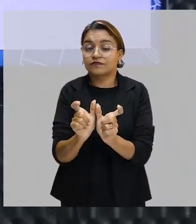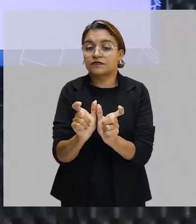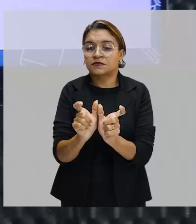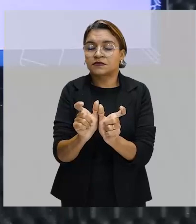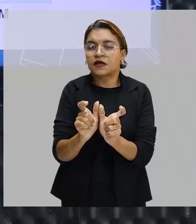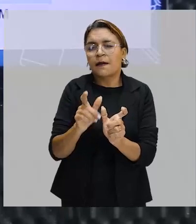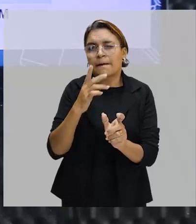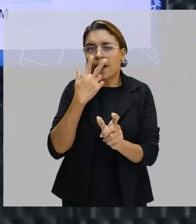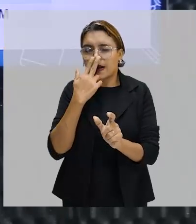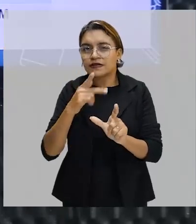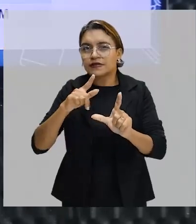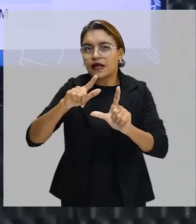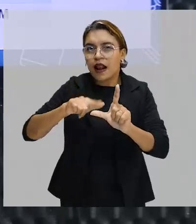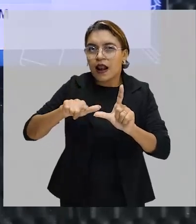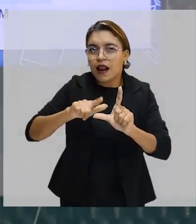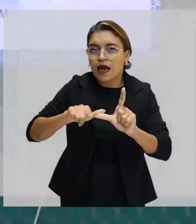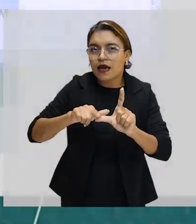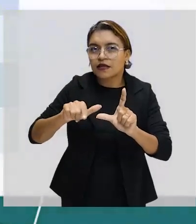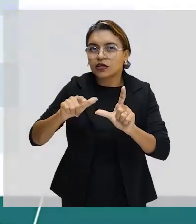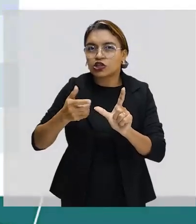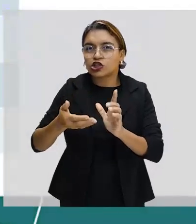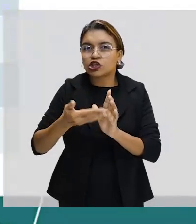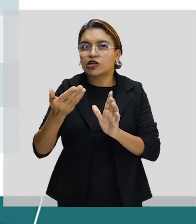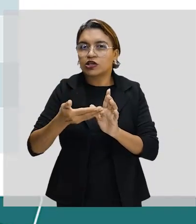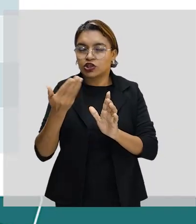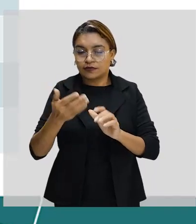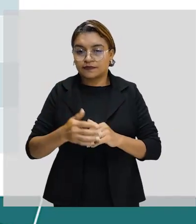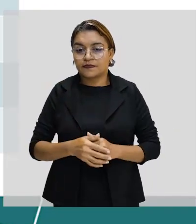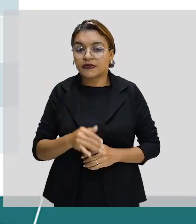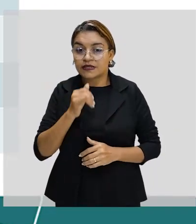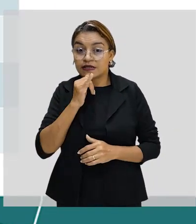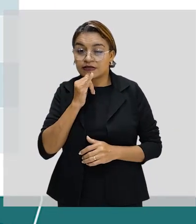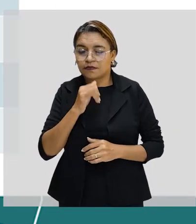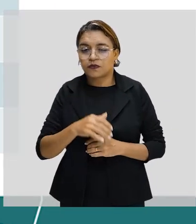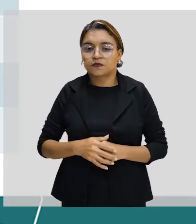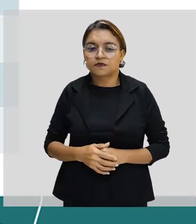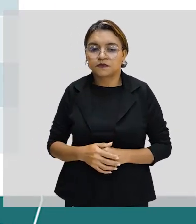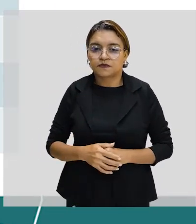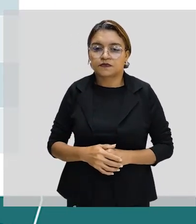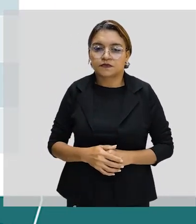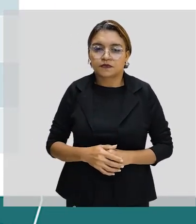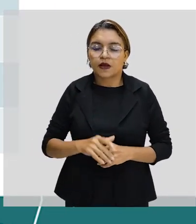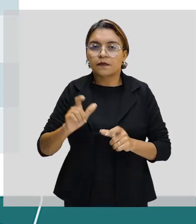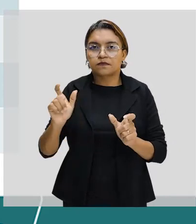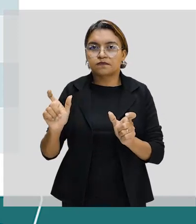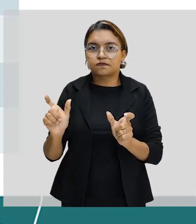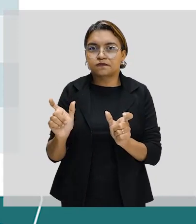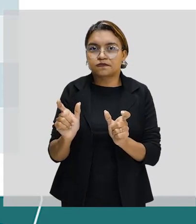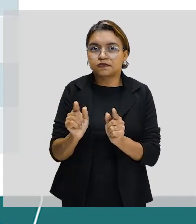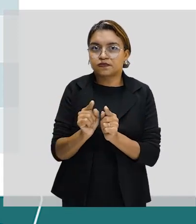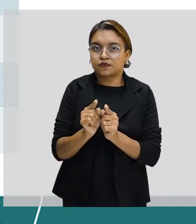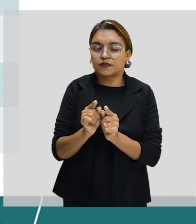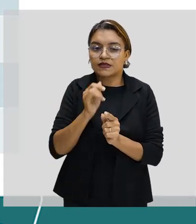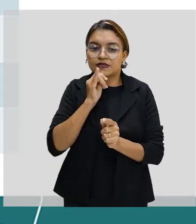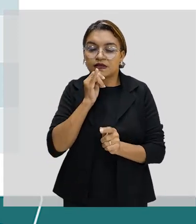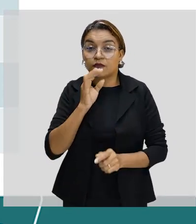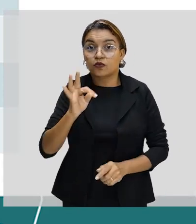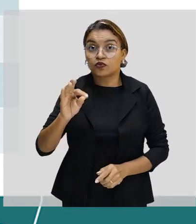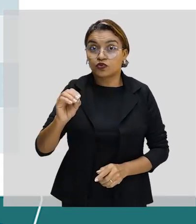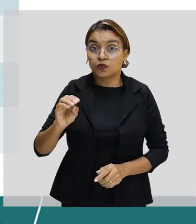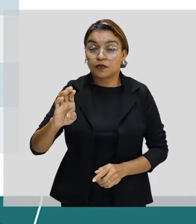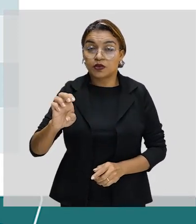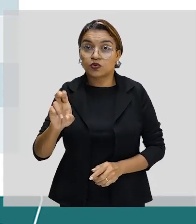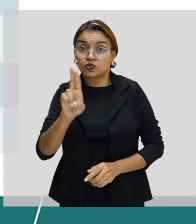letras. Quando a gente faz isso, a gente usa o apóstrofo. Então, eu posso fazer a contração do verbo to be com o